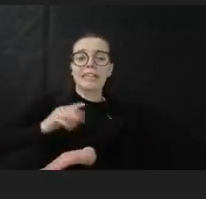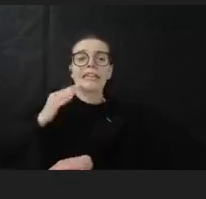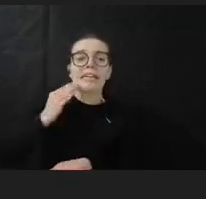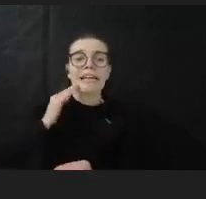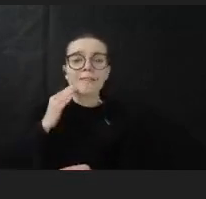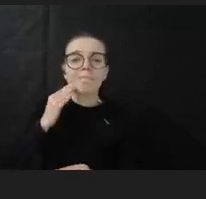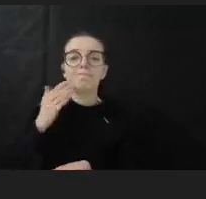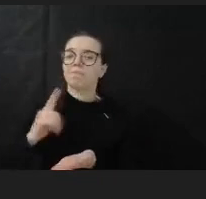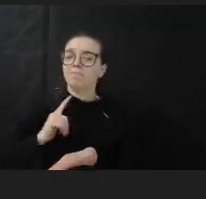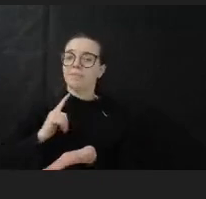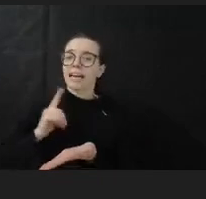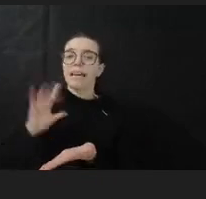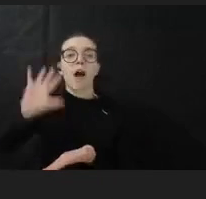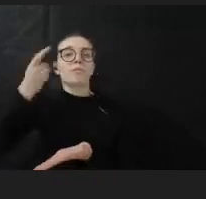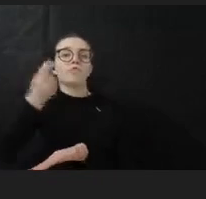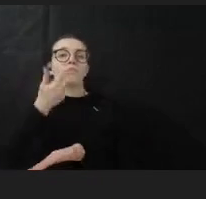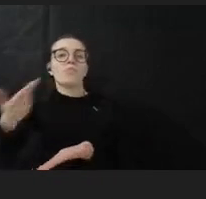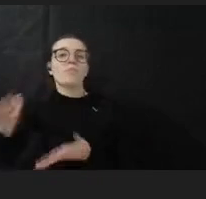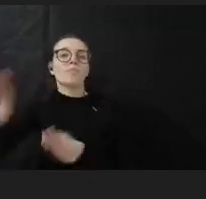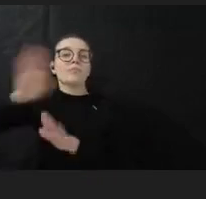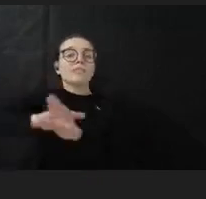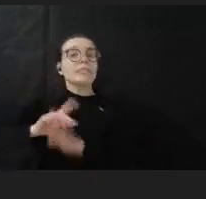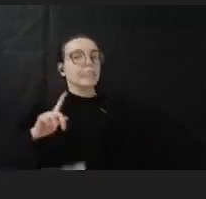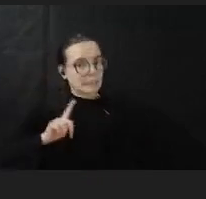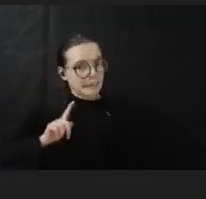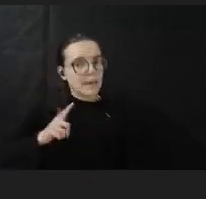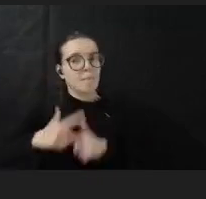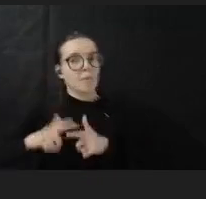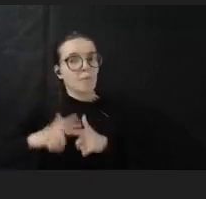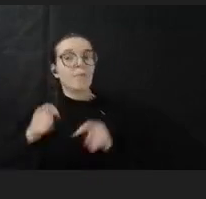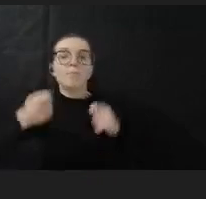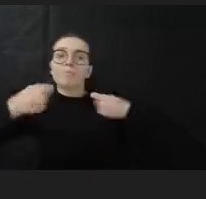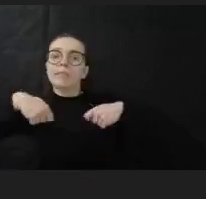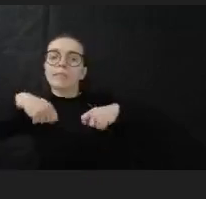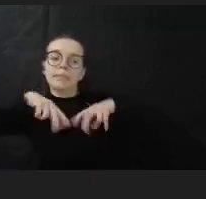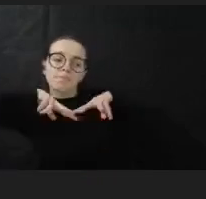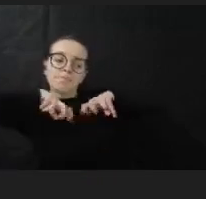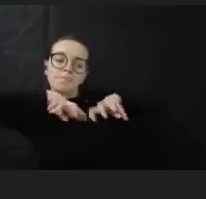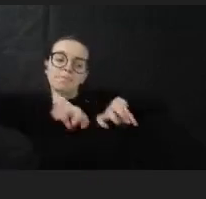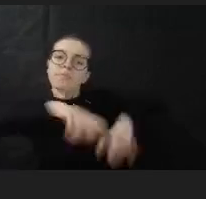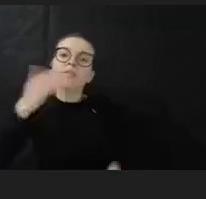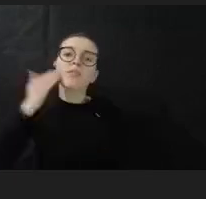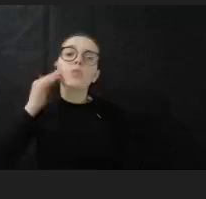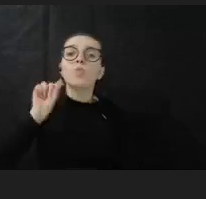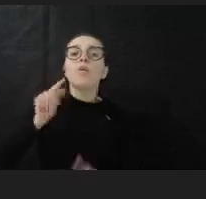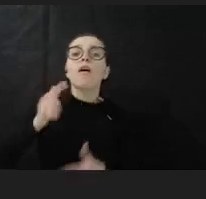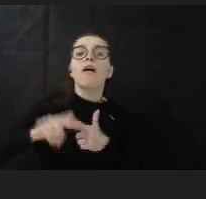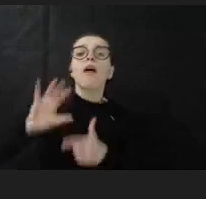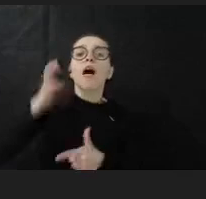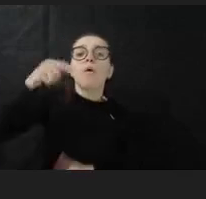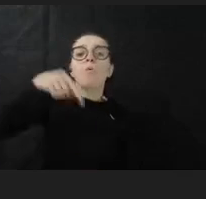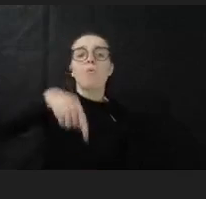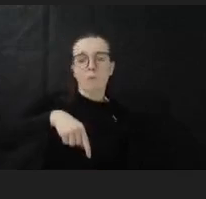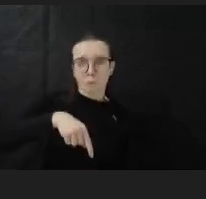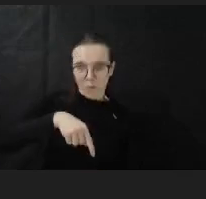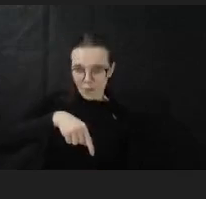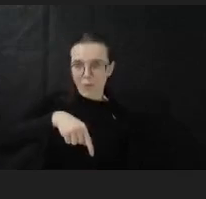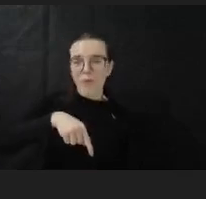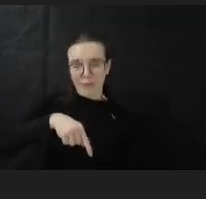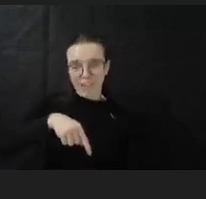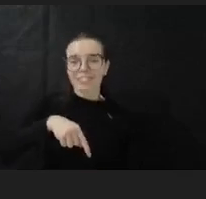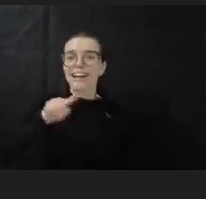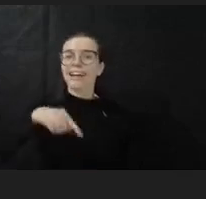isso nos faz olhar para o opa, então talvez isso também esteja causando problema e faz a gente olhar para uma outra vertente